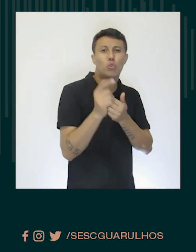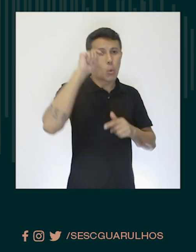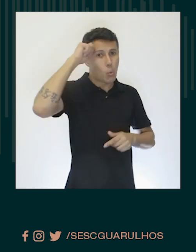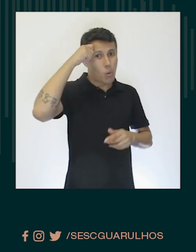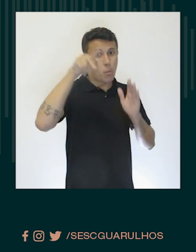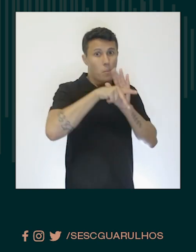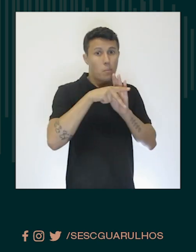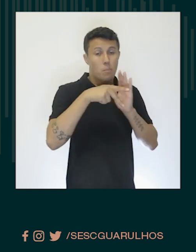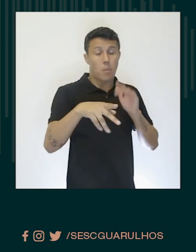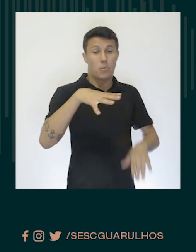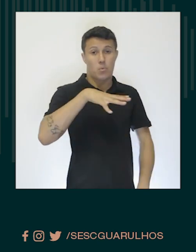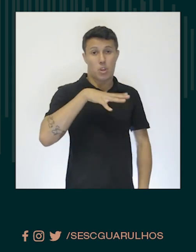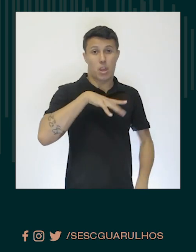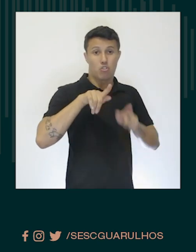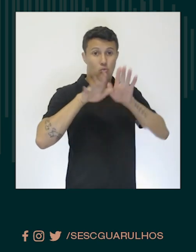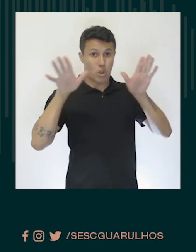de Guarulhos.